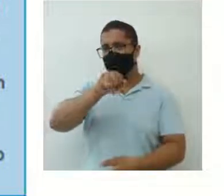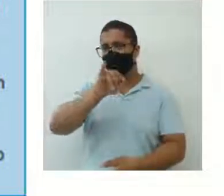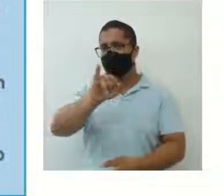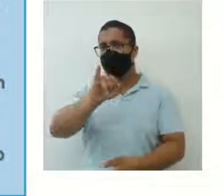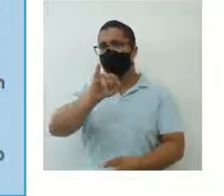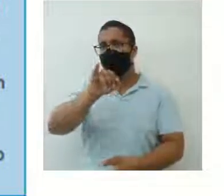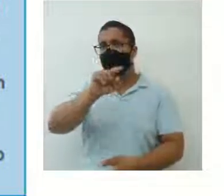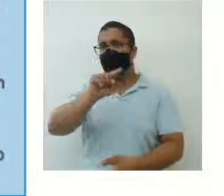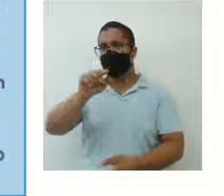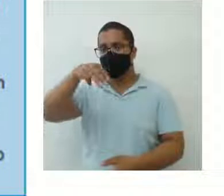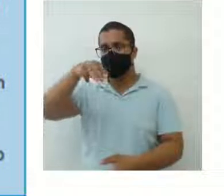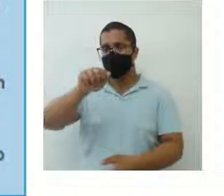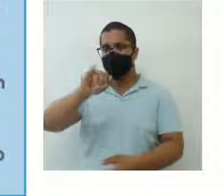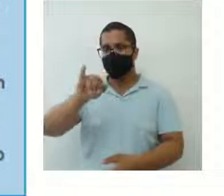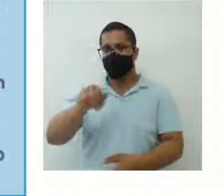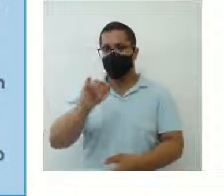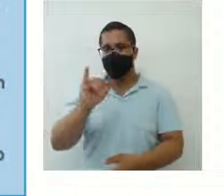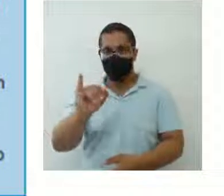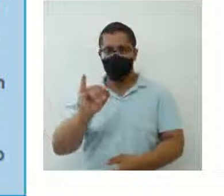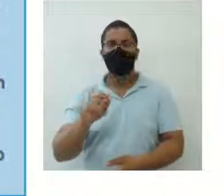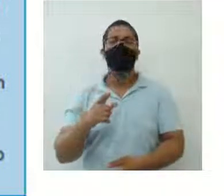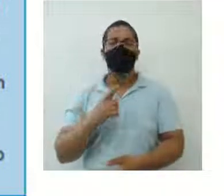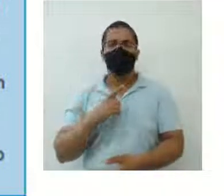1907, o líder, né?